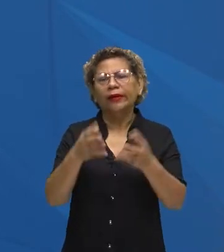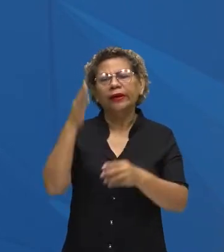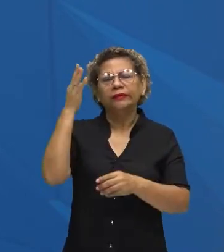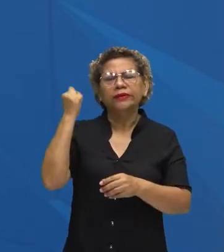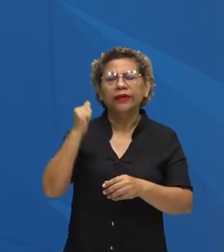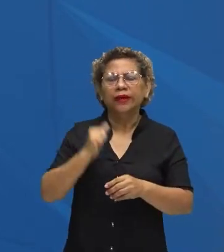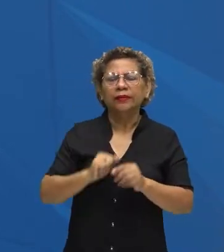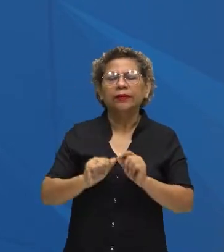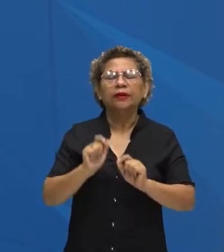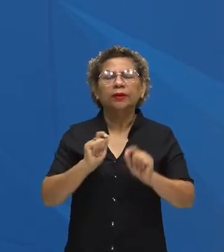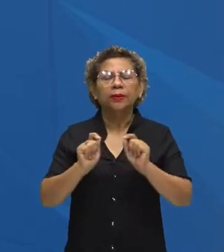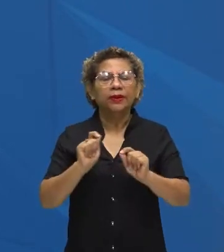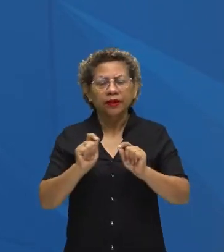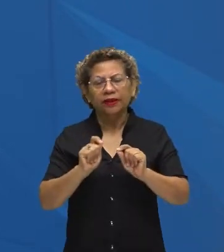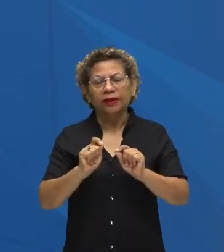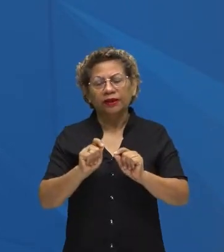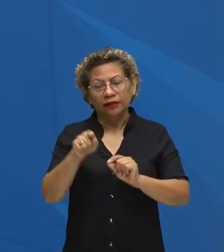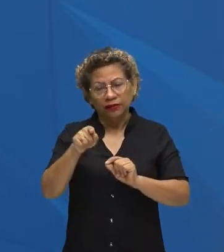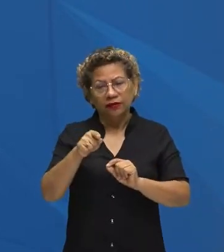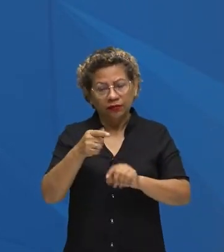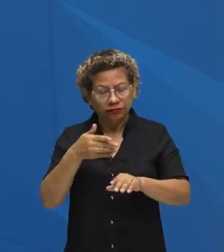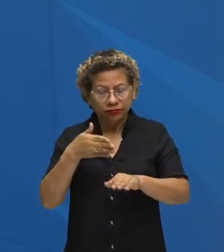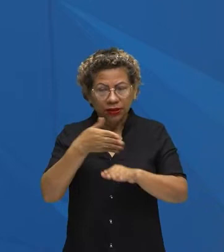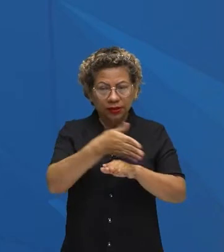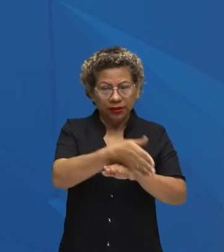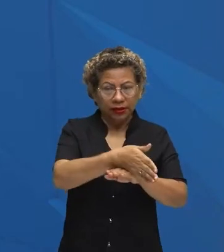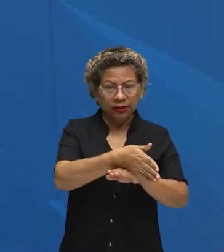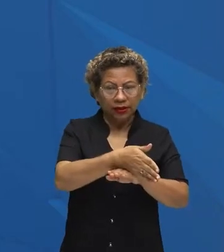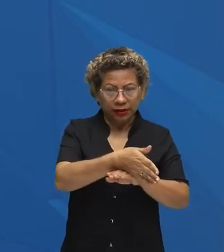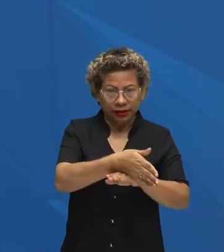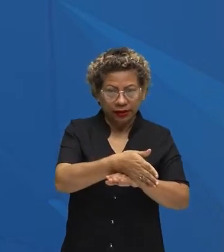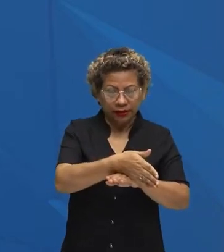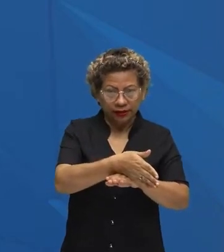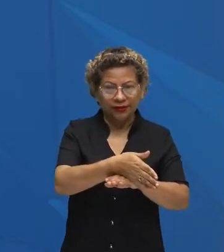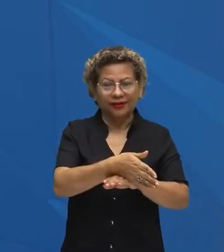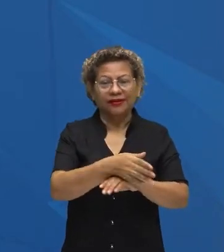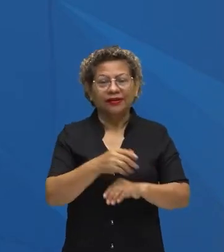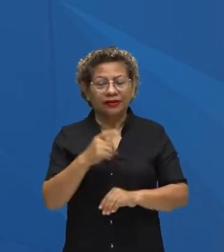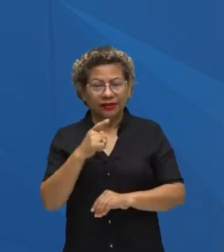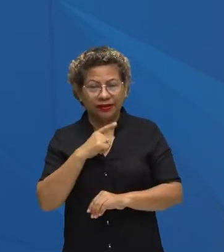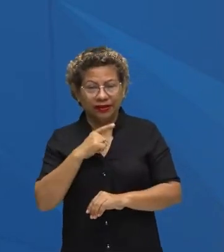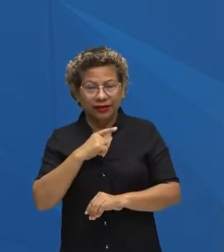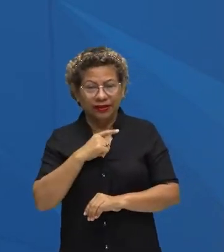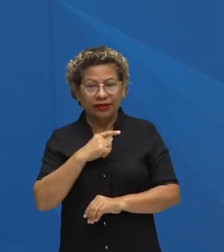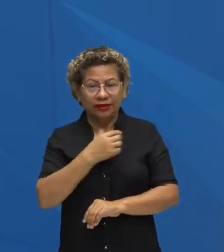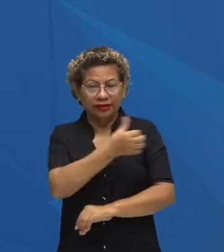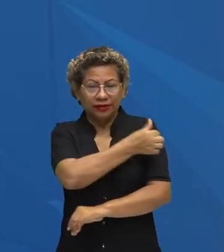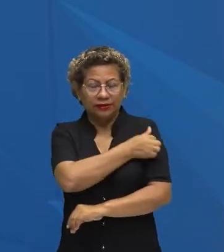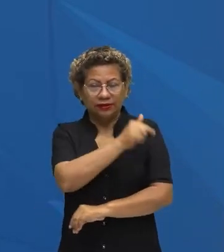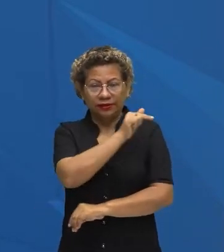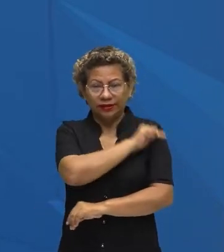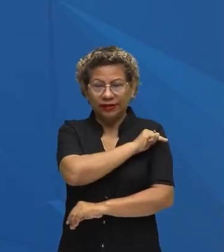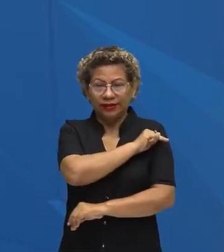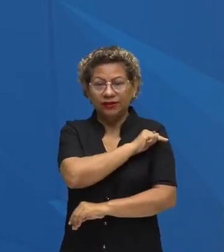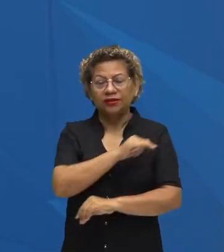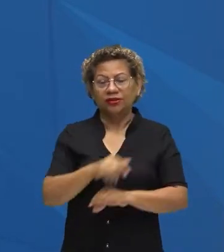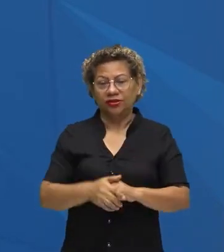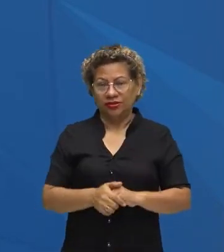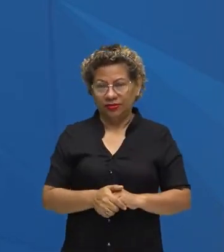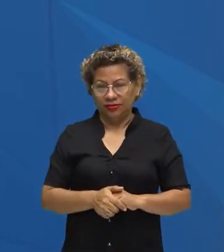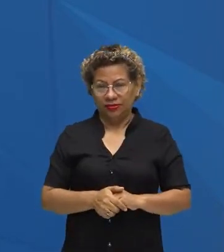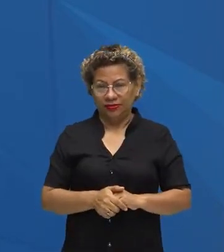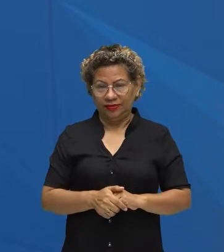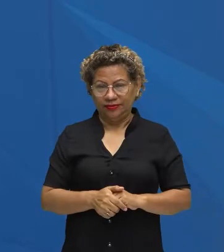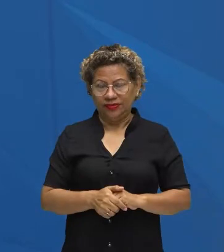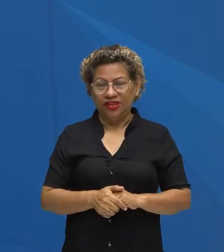precisa entrar no canal que é referente ao 6º e 7º ano. A gente não consegue colocar o quiz simultaneamente em todos